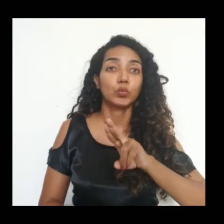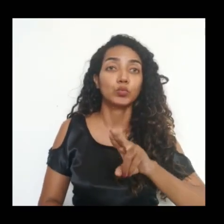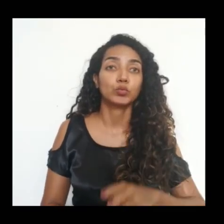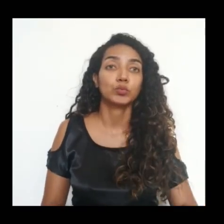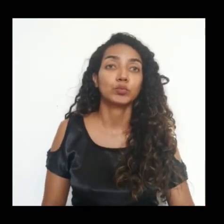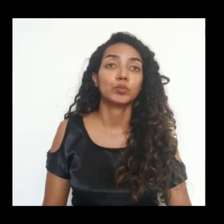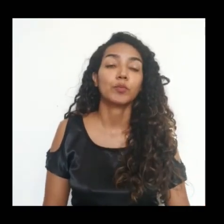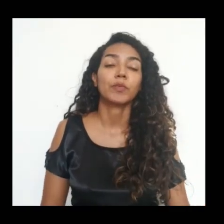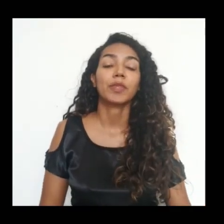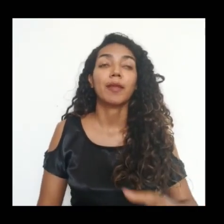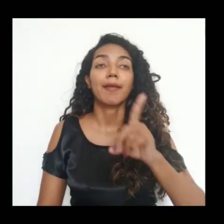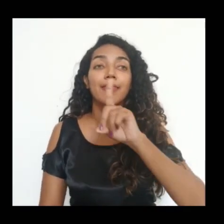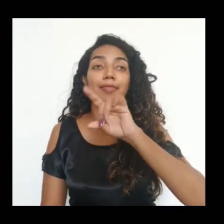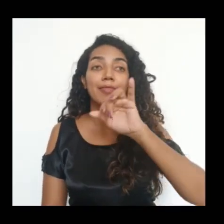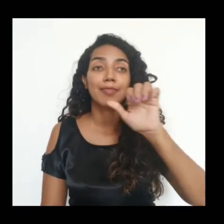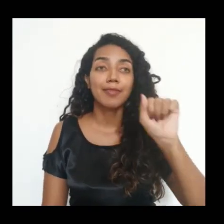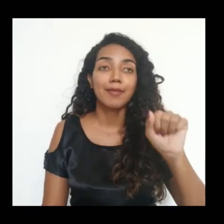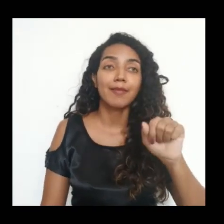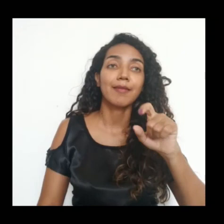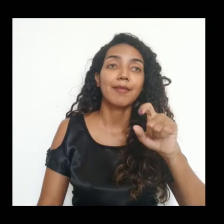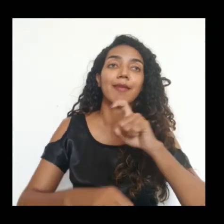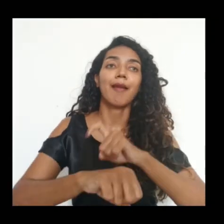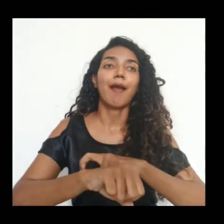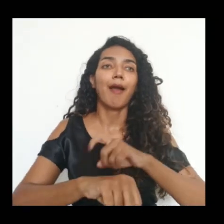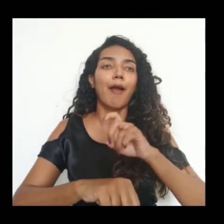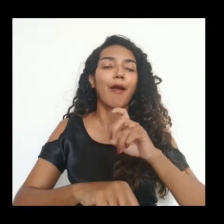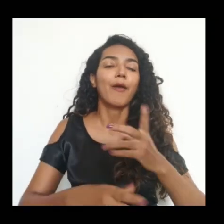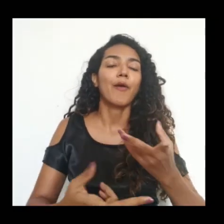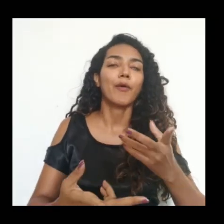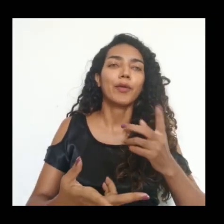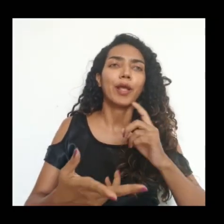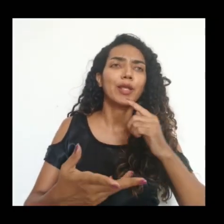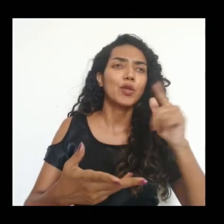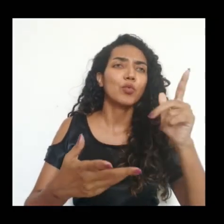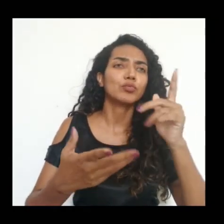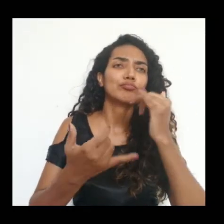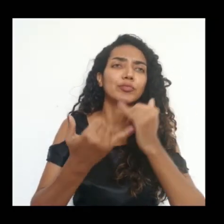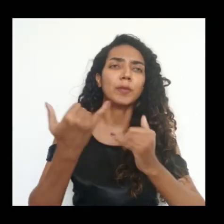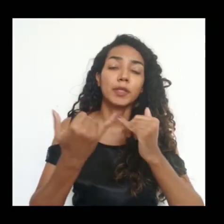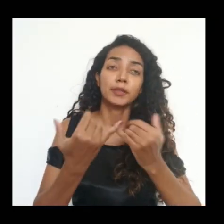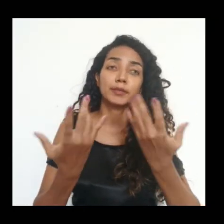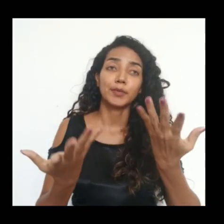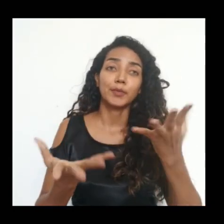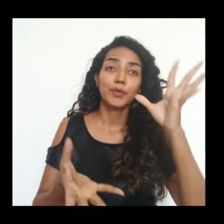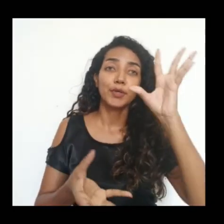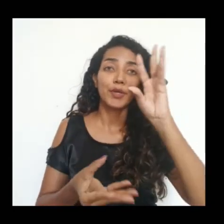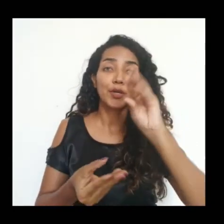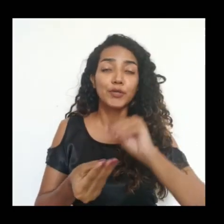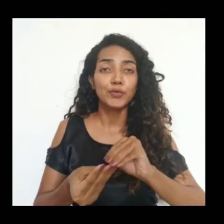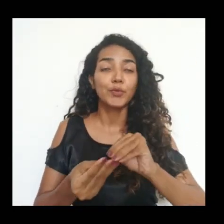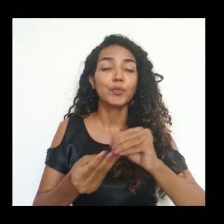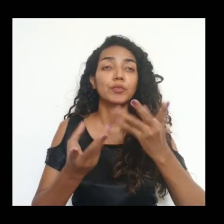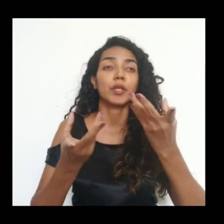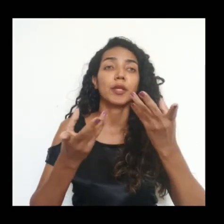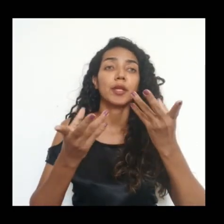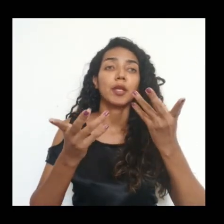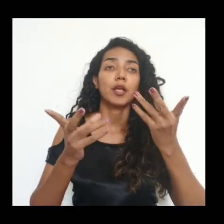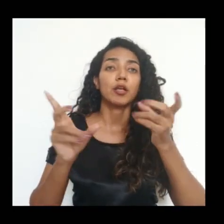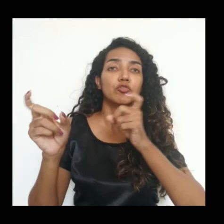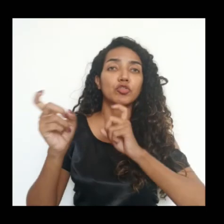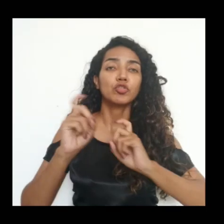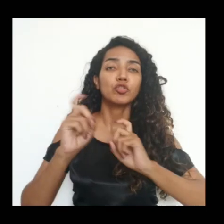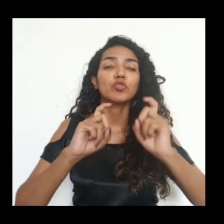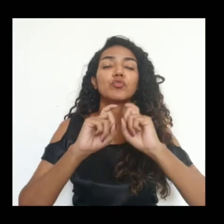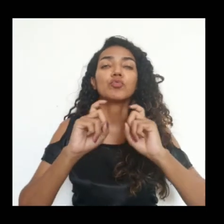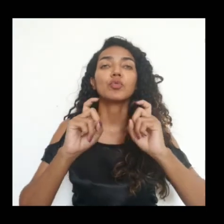hora e similares, tá bom? Bom, em resumo, a gente discutiu um pouco aí nessa aula sobre a